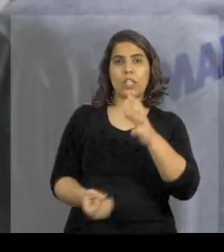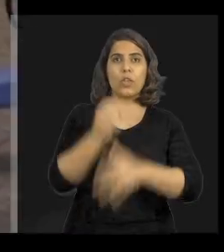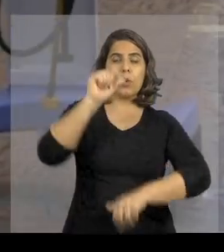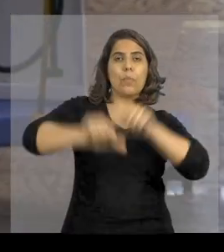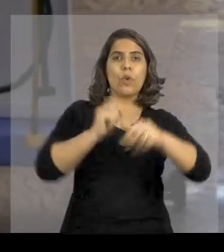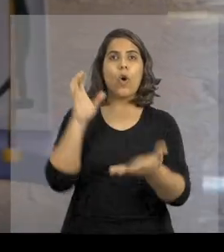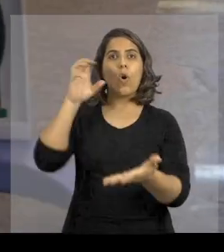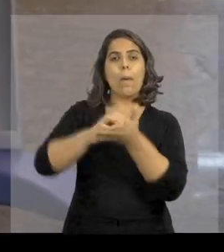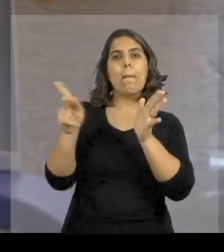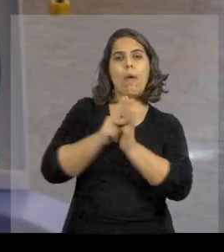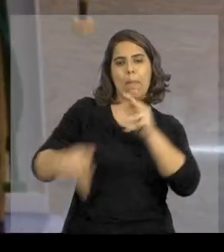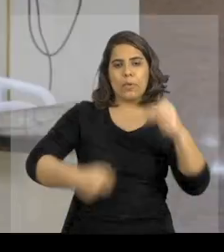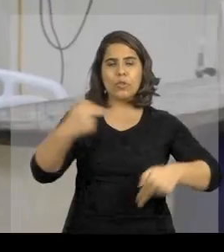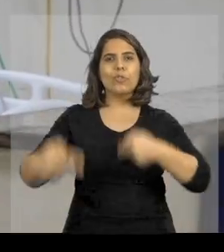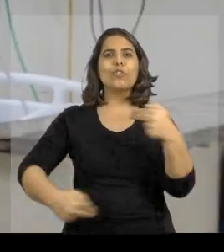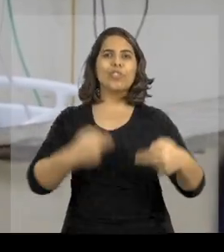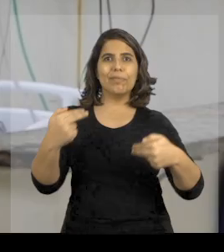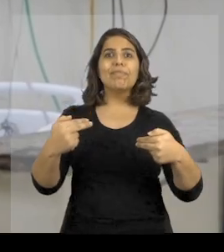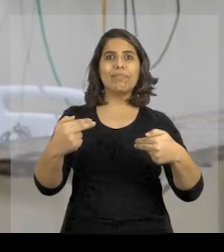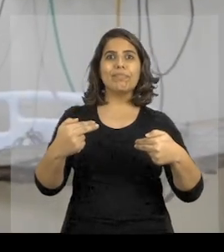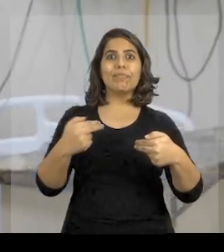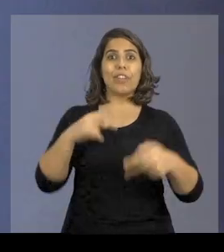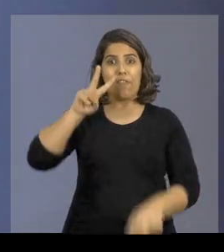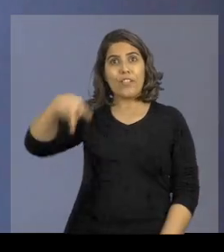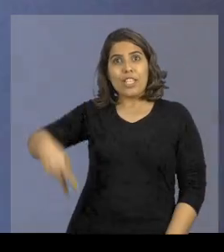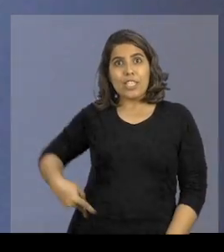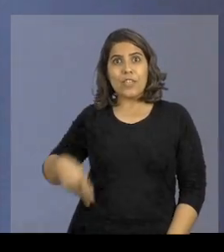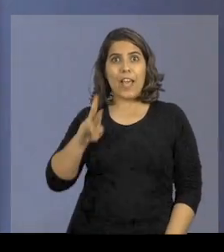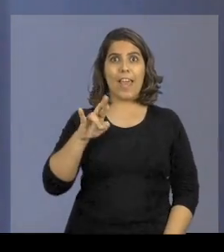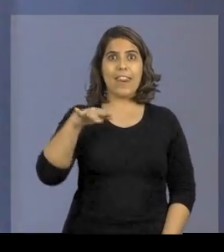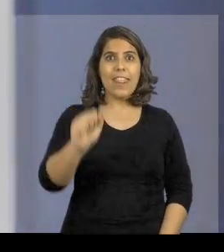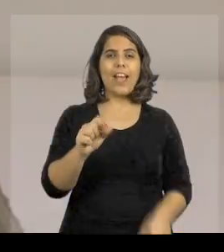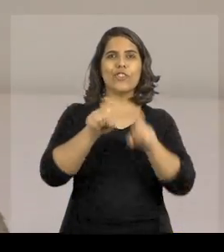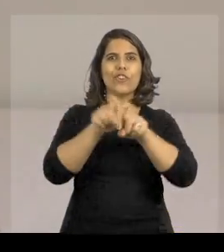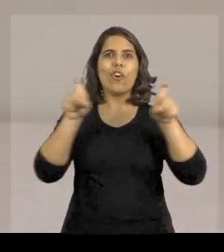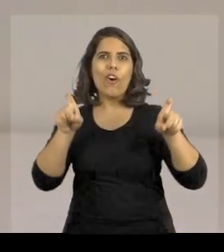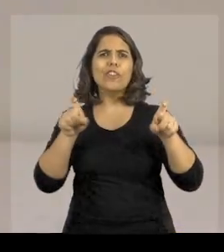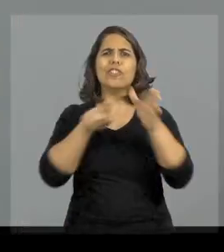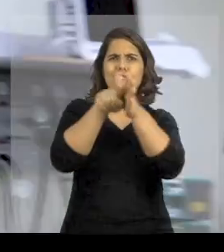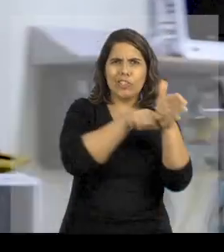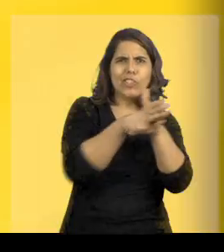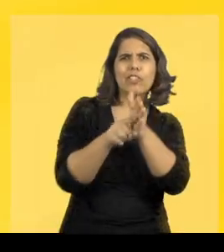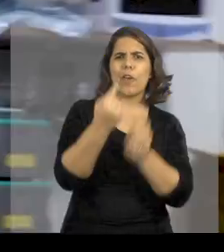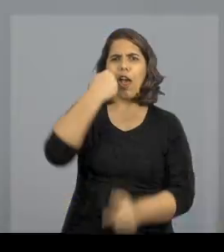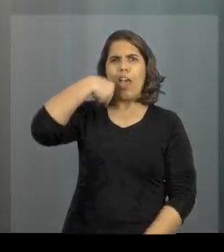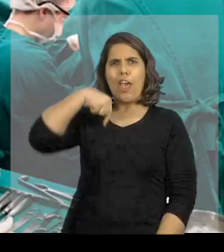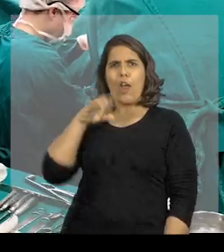de cirurgias de média complexidade, vesícula, hérnia, ginecologia, além de exames de endoscopia e